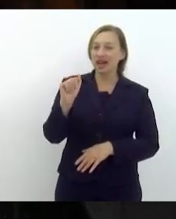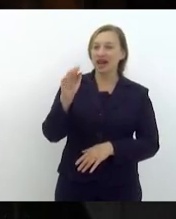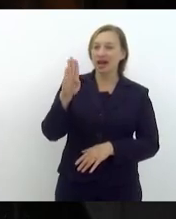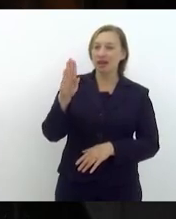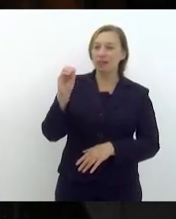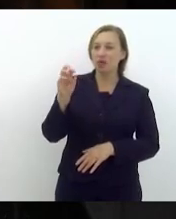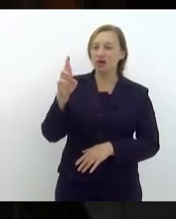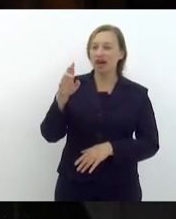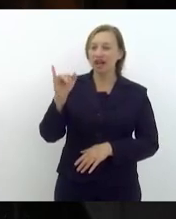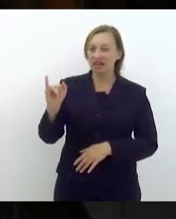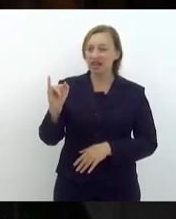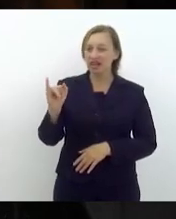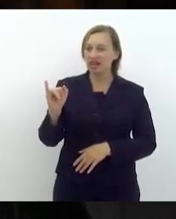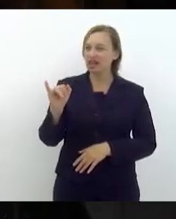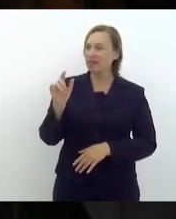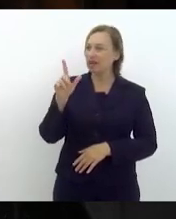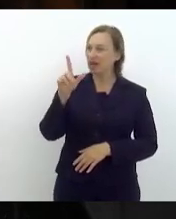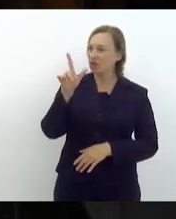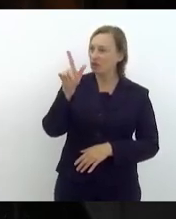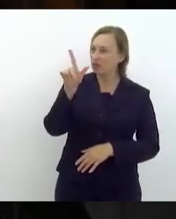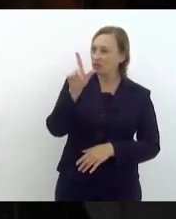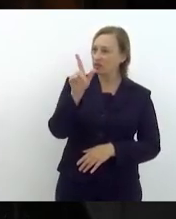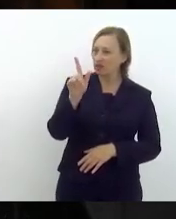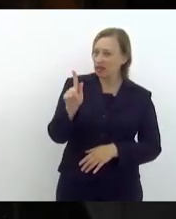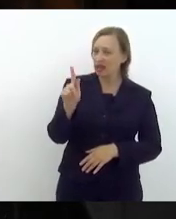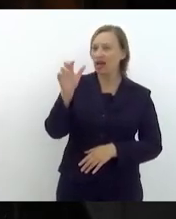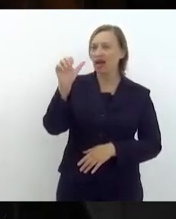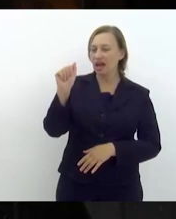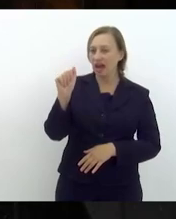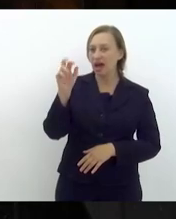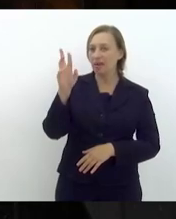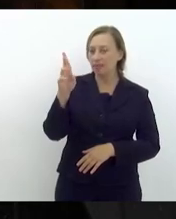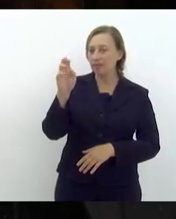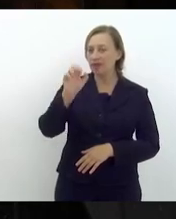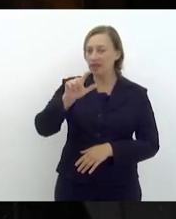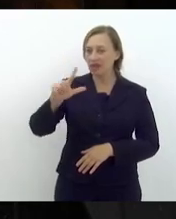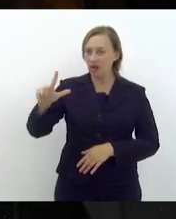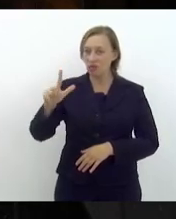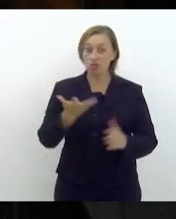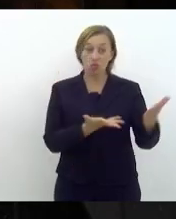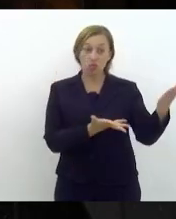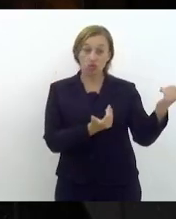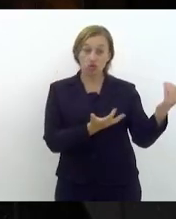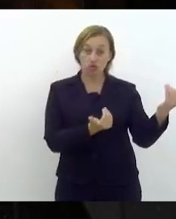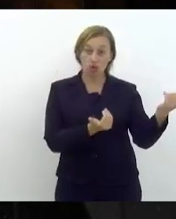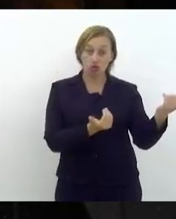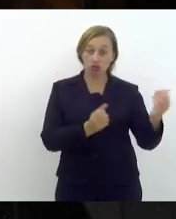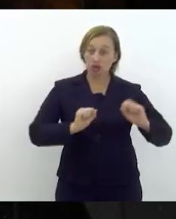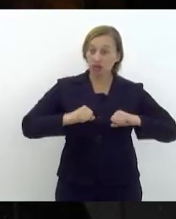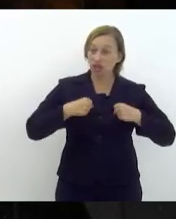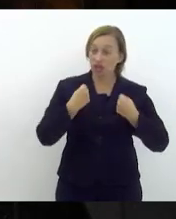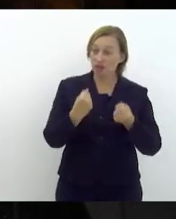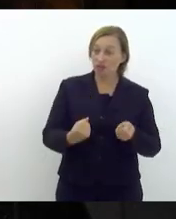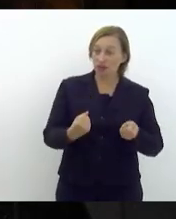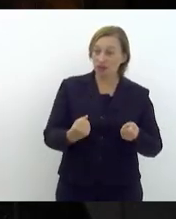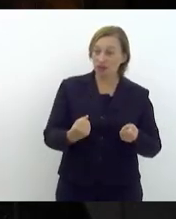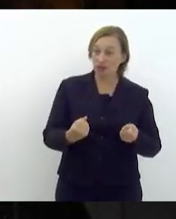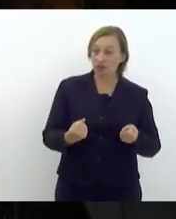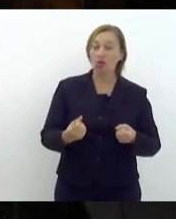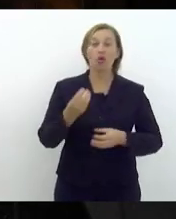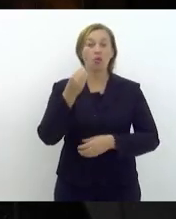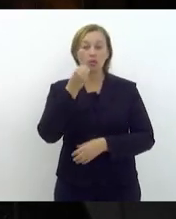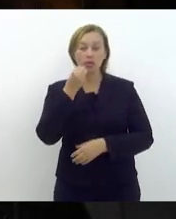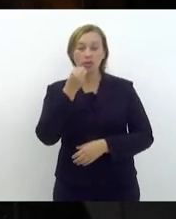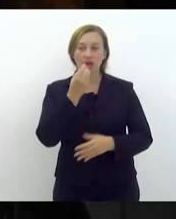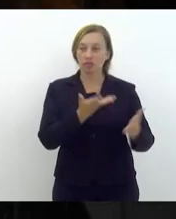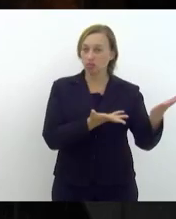juvenil aqui na alerj um jovem engajado nas causas estudantis que defende oportunidade para os